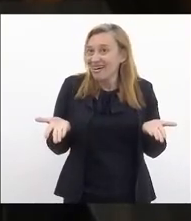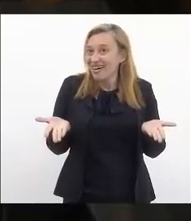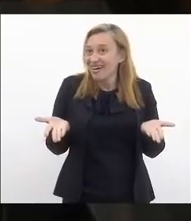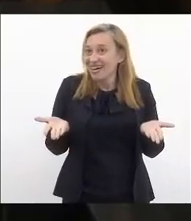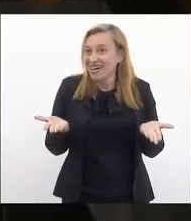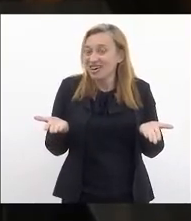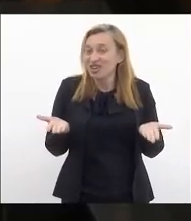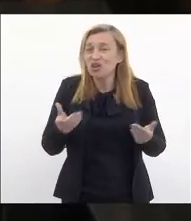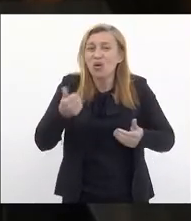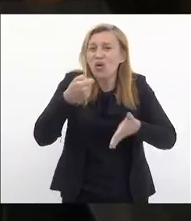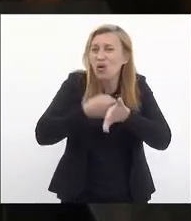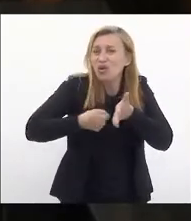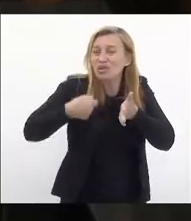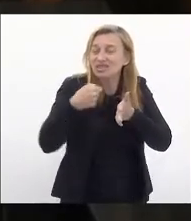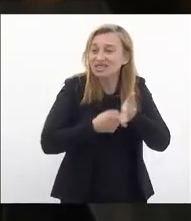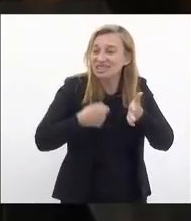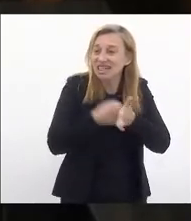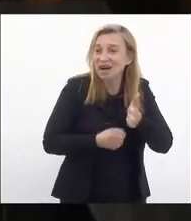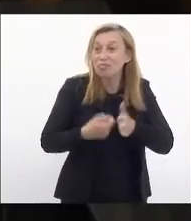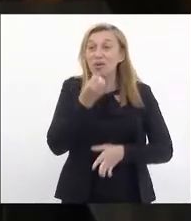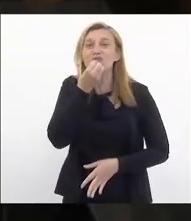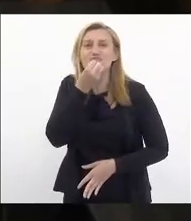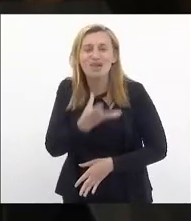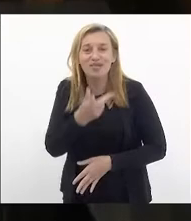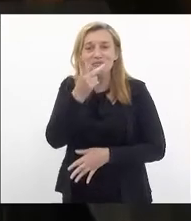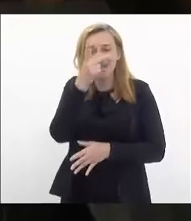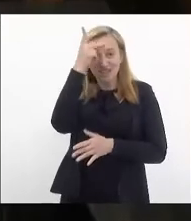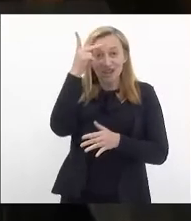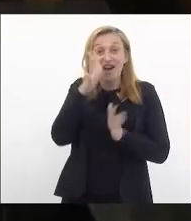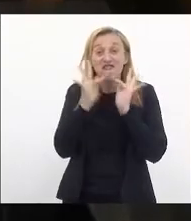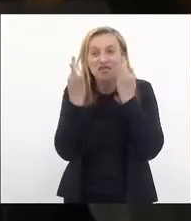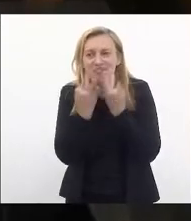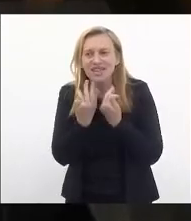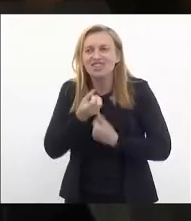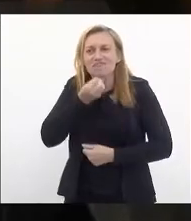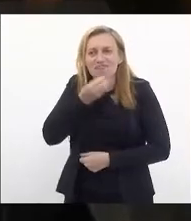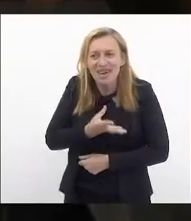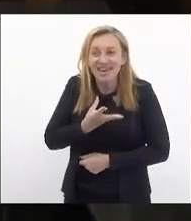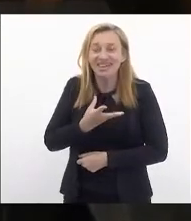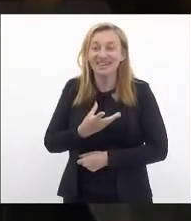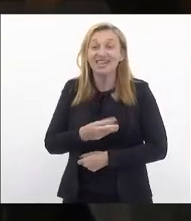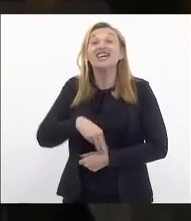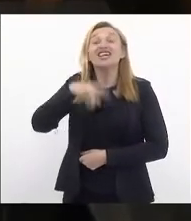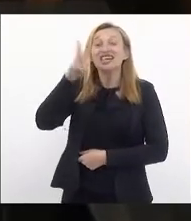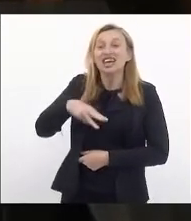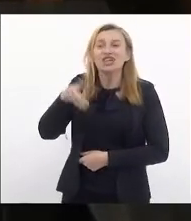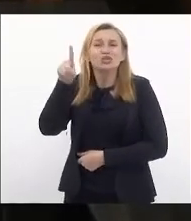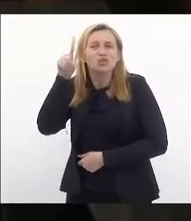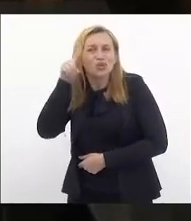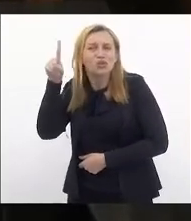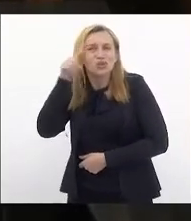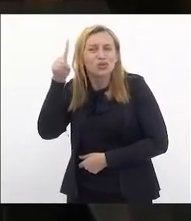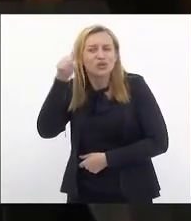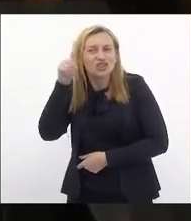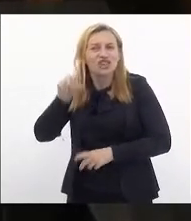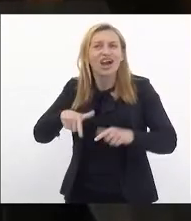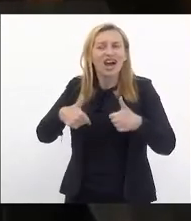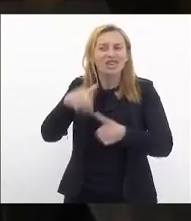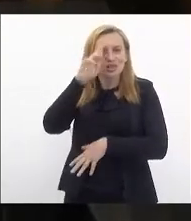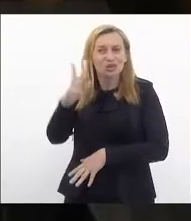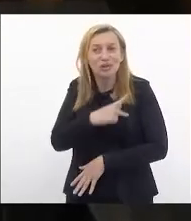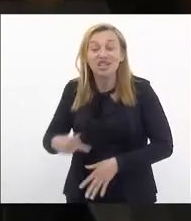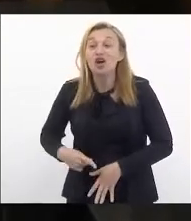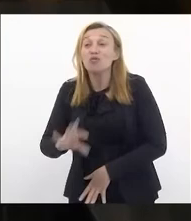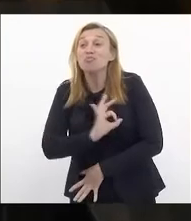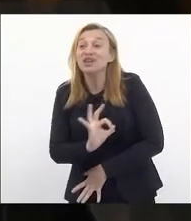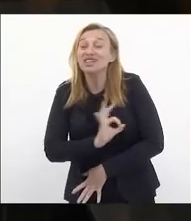de lutar pelo bem e pelas famílias de bem e quem faz isso todo santo dia presidente são os